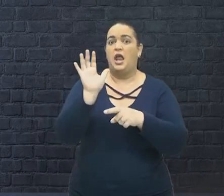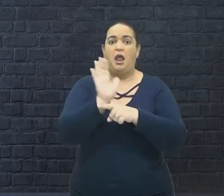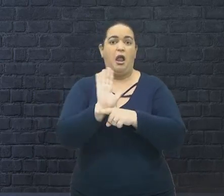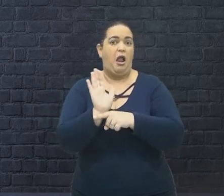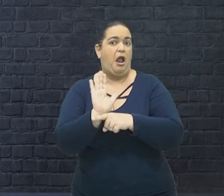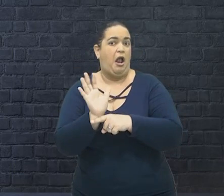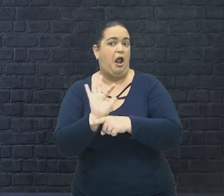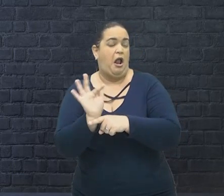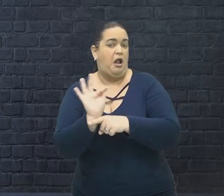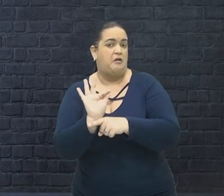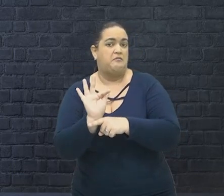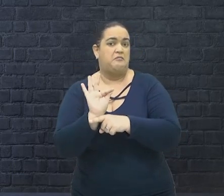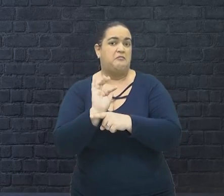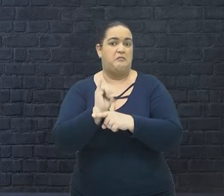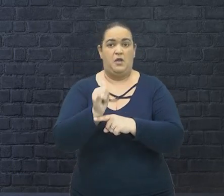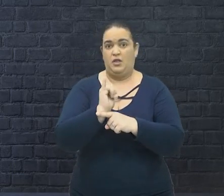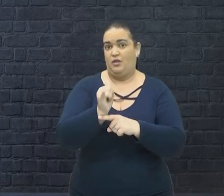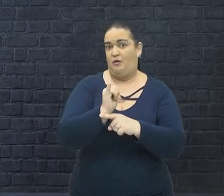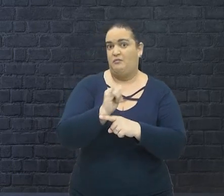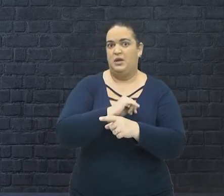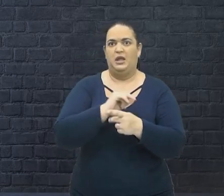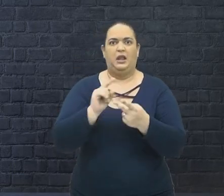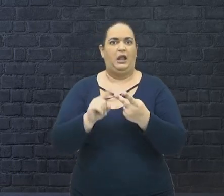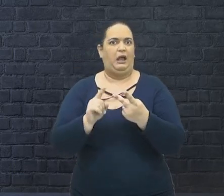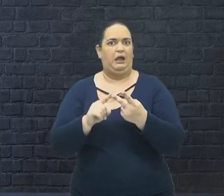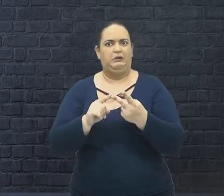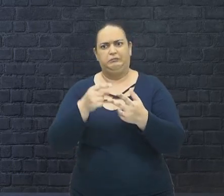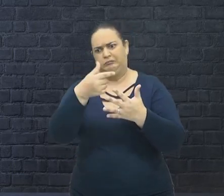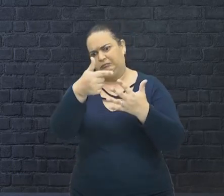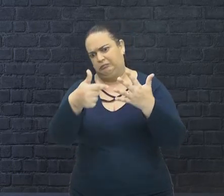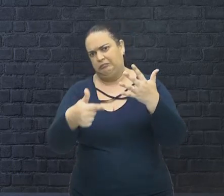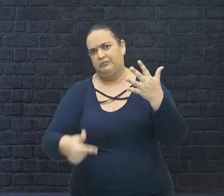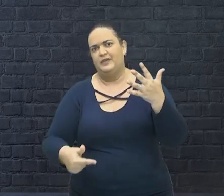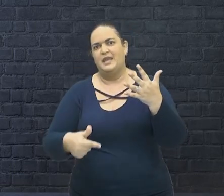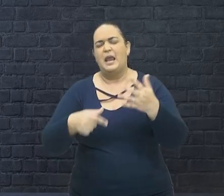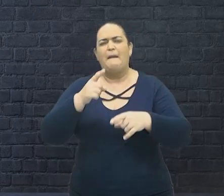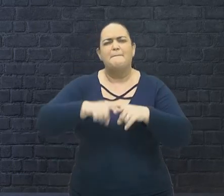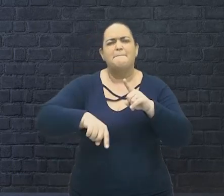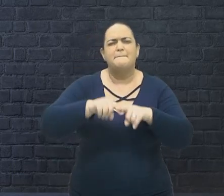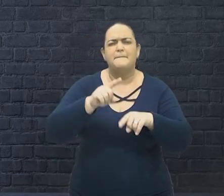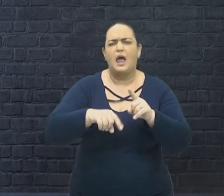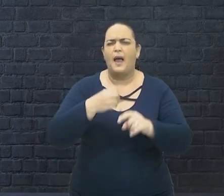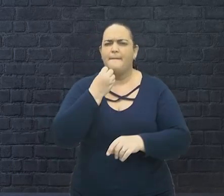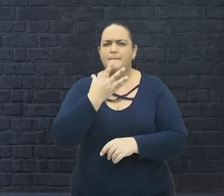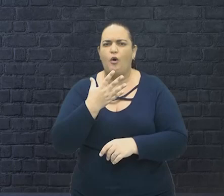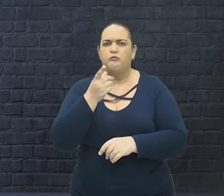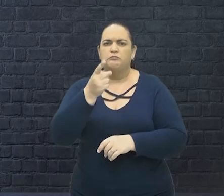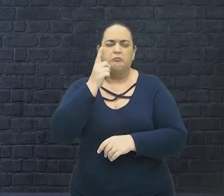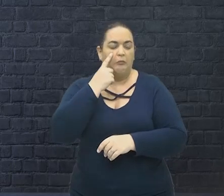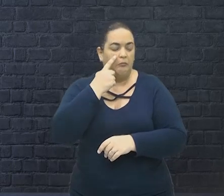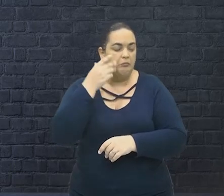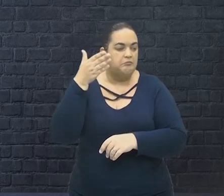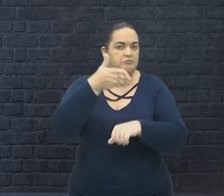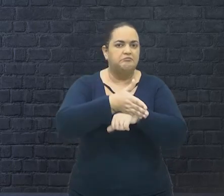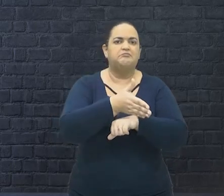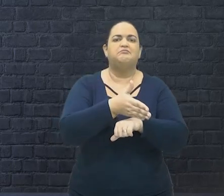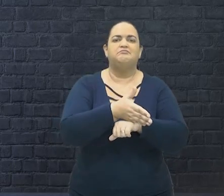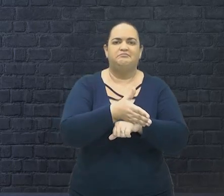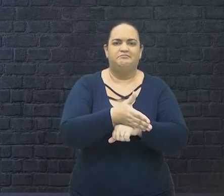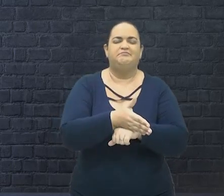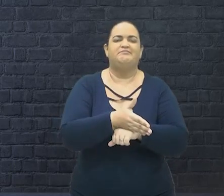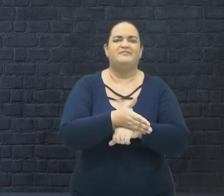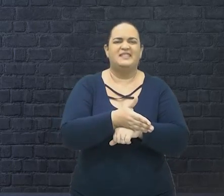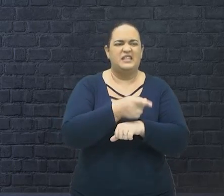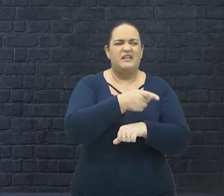Também tem documentários, tem lives. Então, só para vocês terem uma ideia básica de como